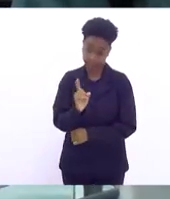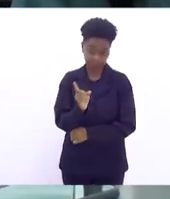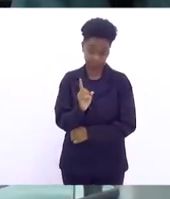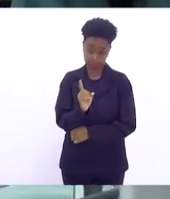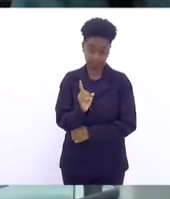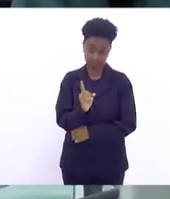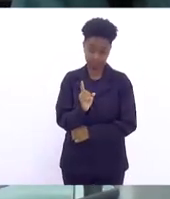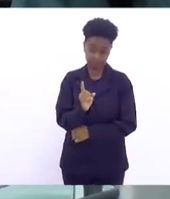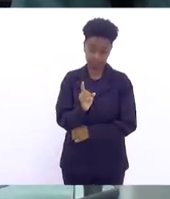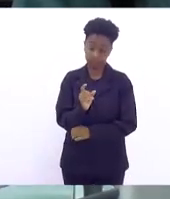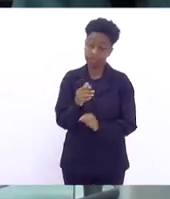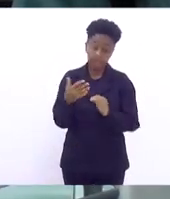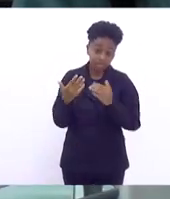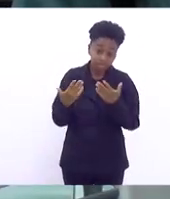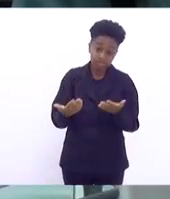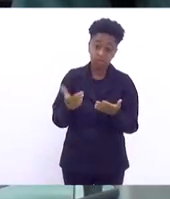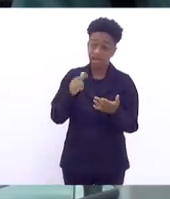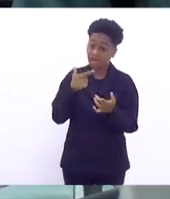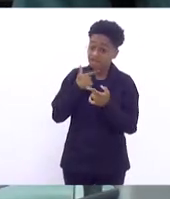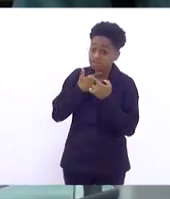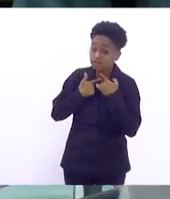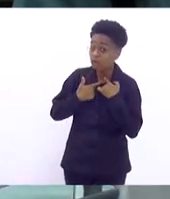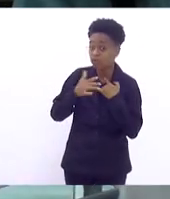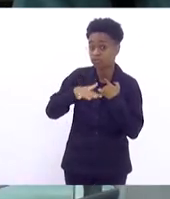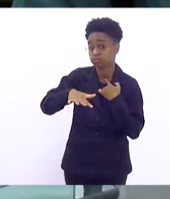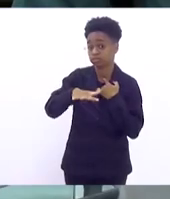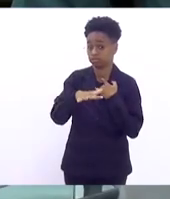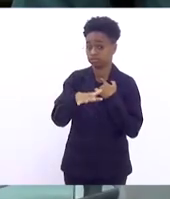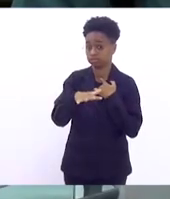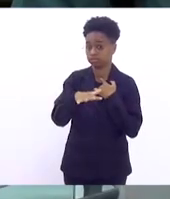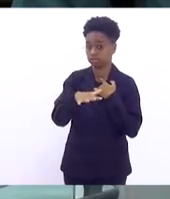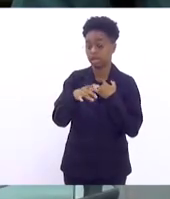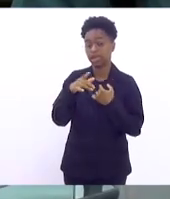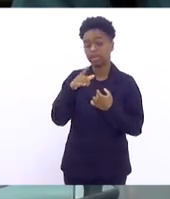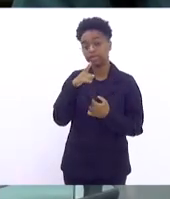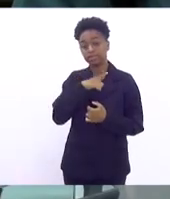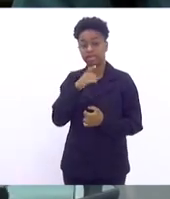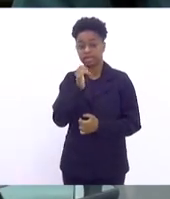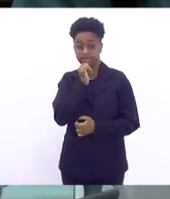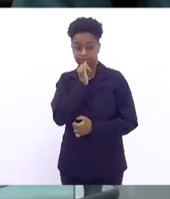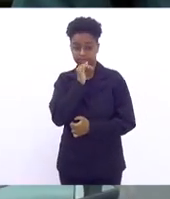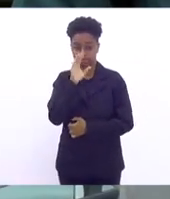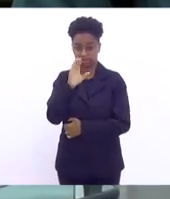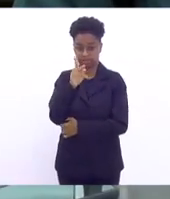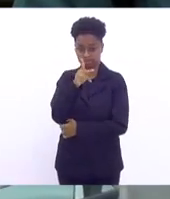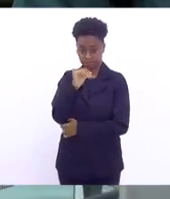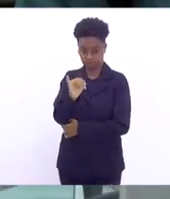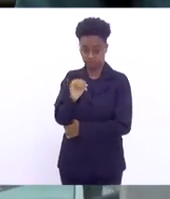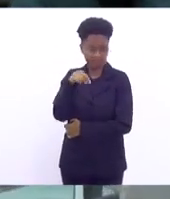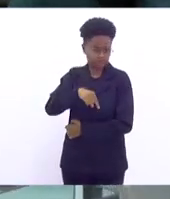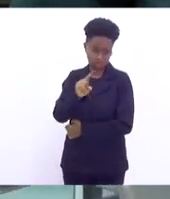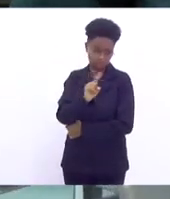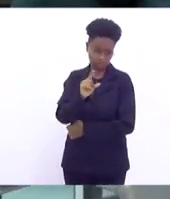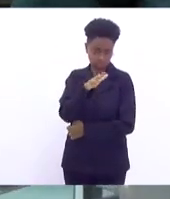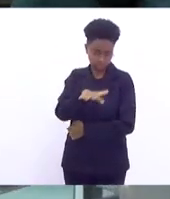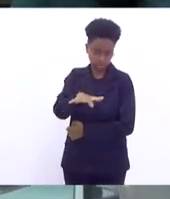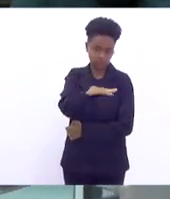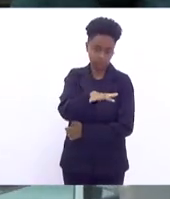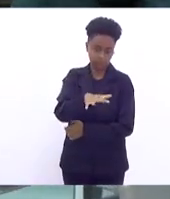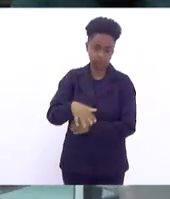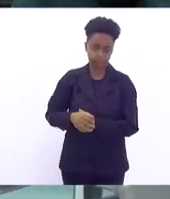Então o que isso é o desejável a gente tem um exemplo das cpis não aqui na casa geral